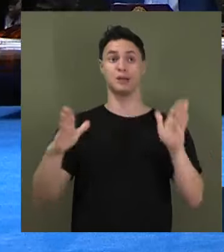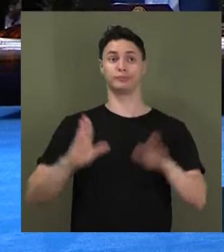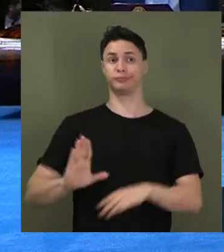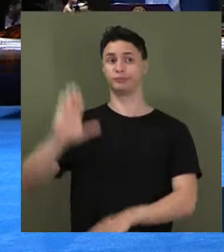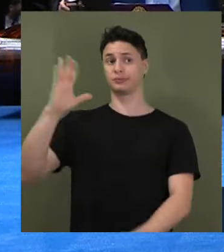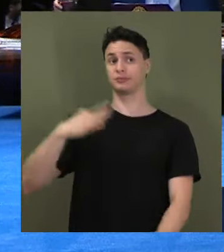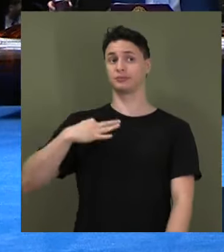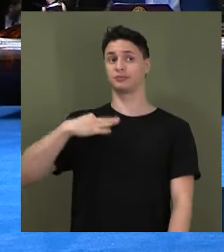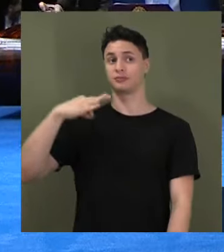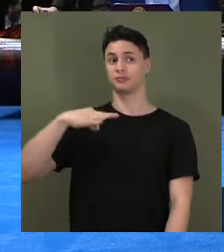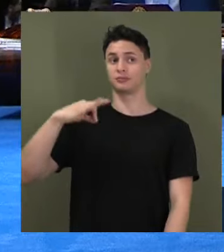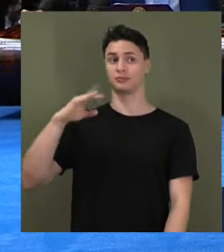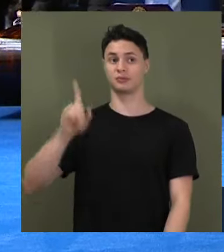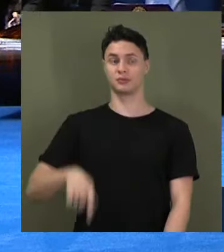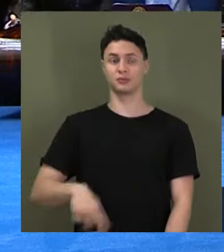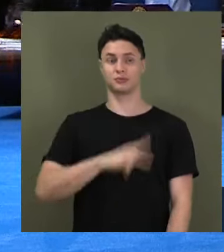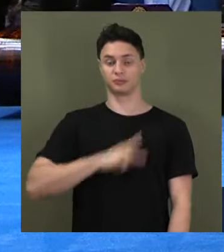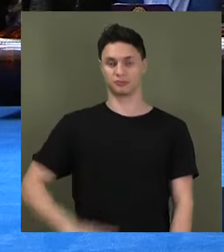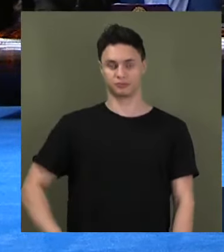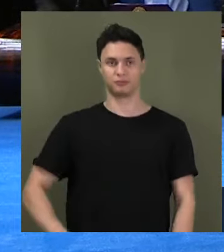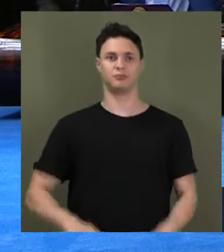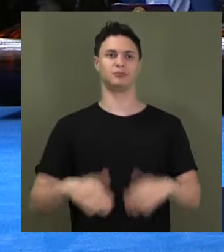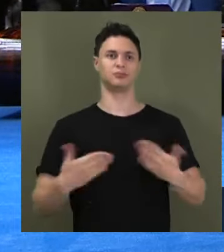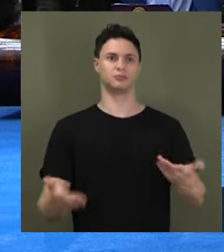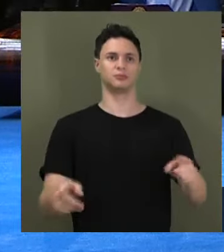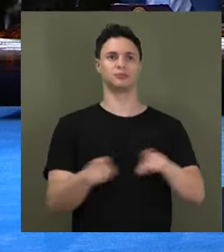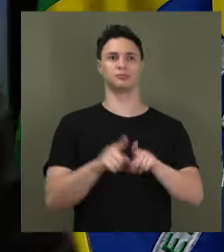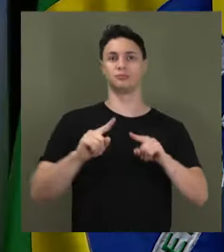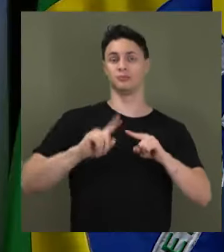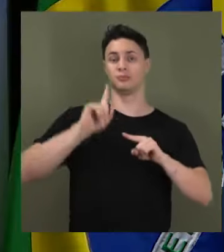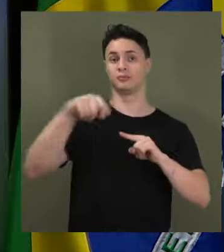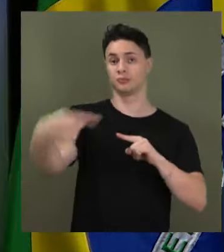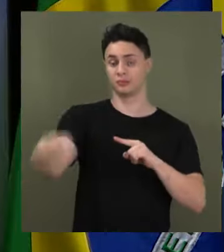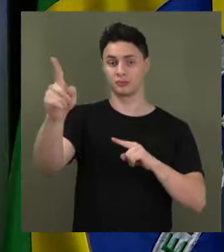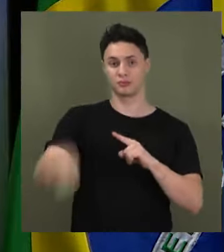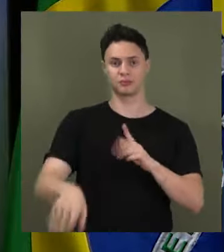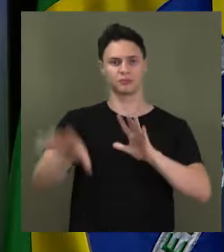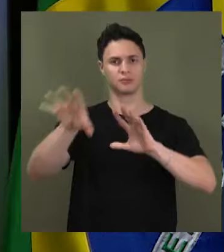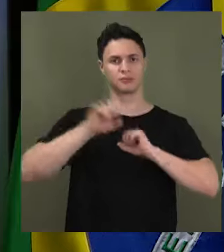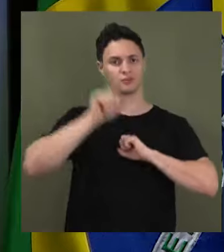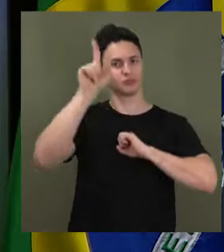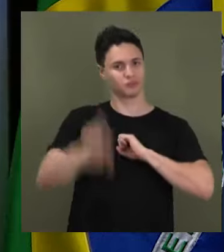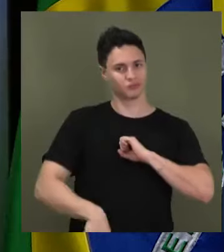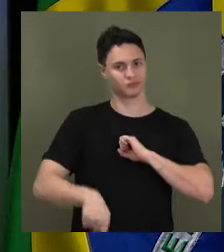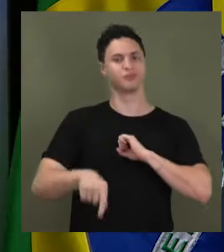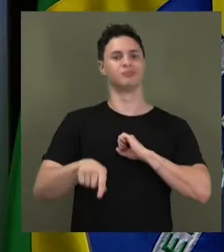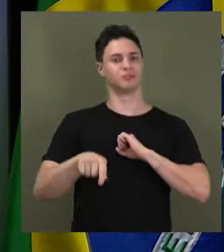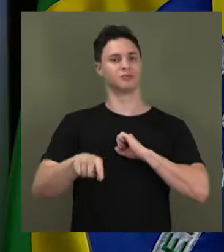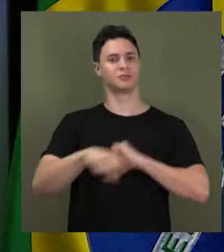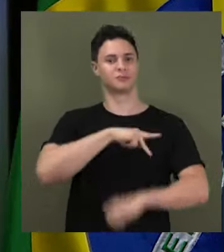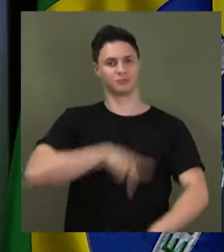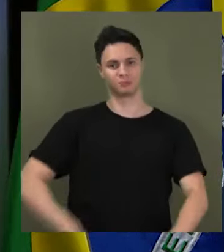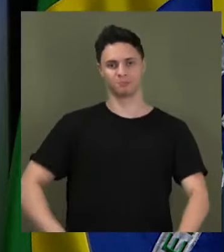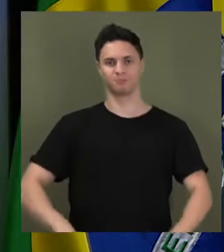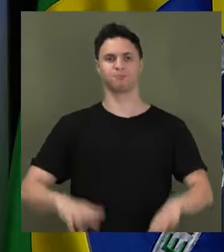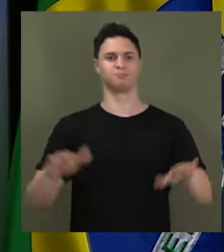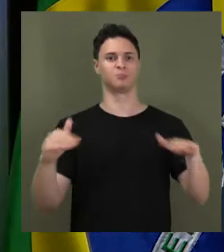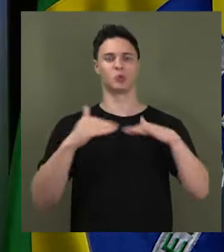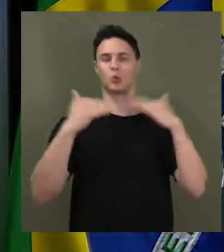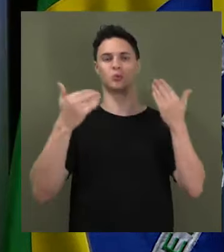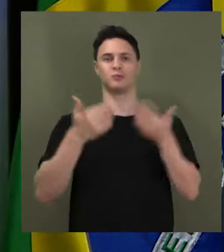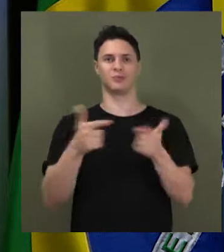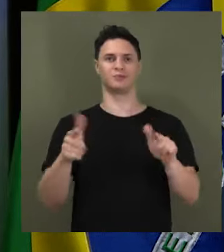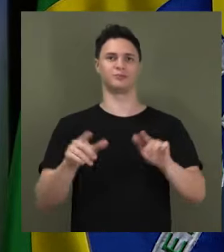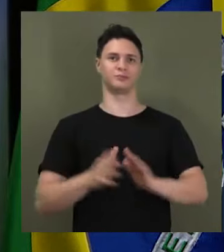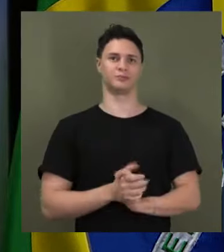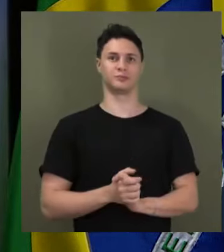candidatura à presidência da Casa e logo em seguida já assumiu aí a presidência. Coincidências não existem, se Deus